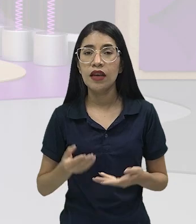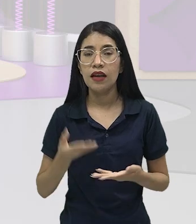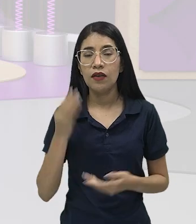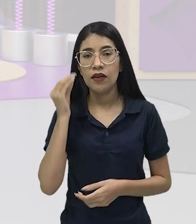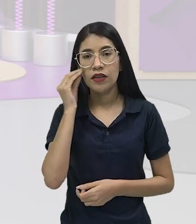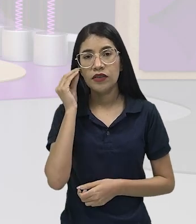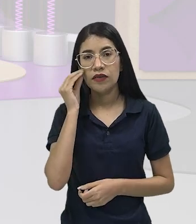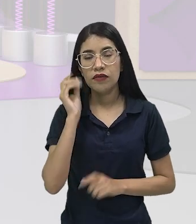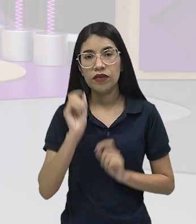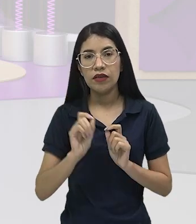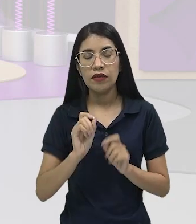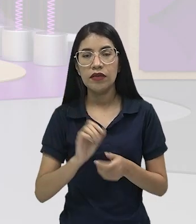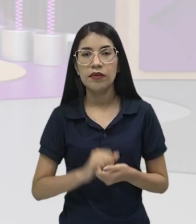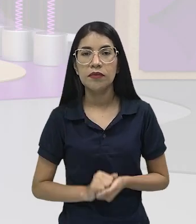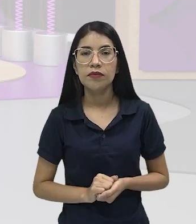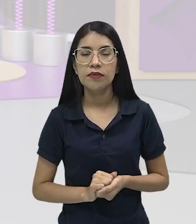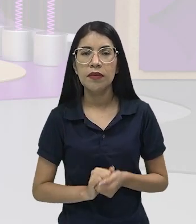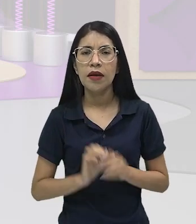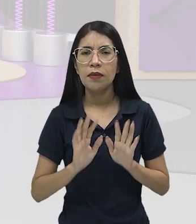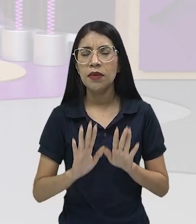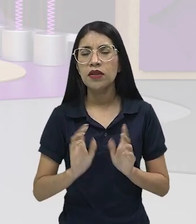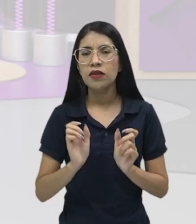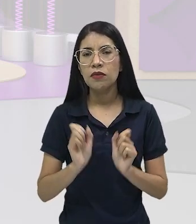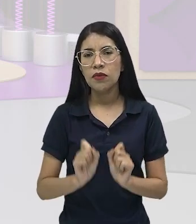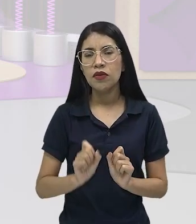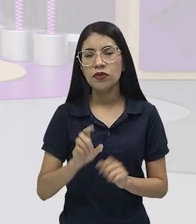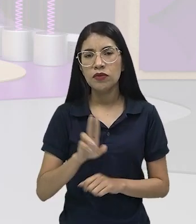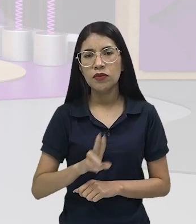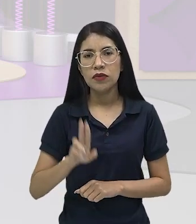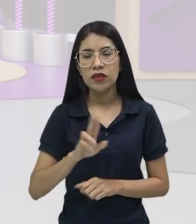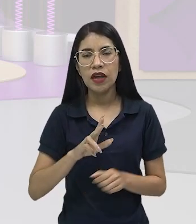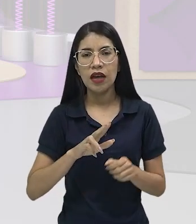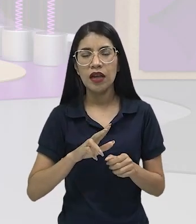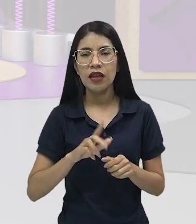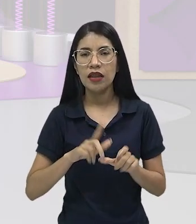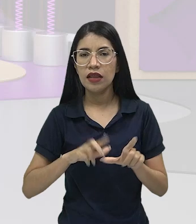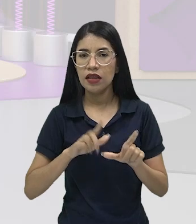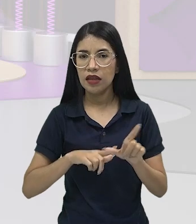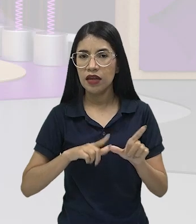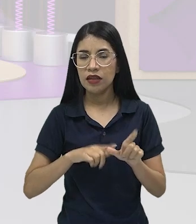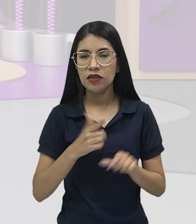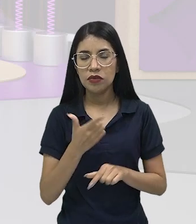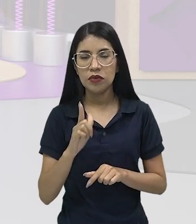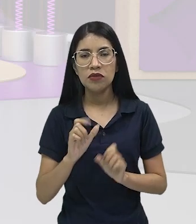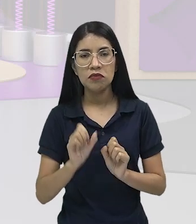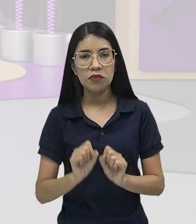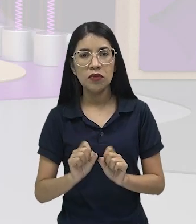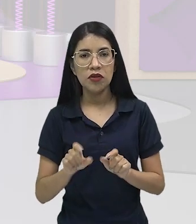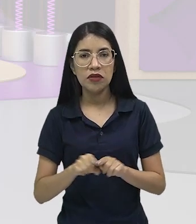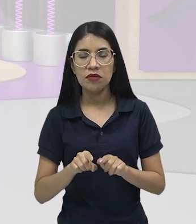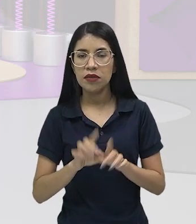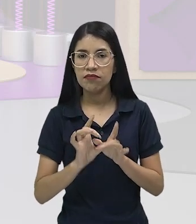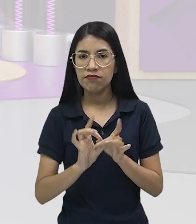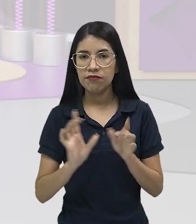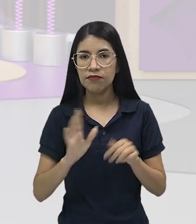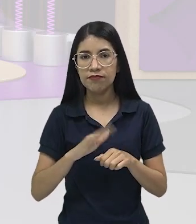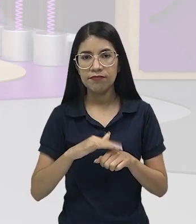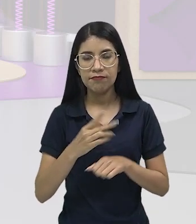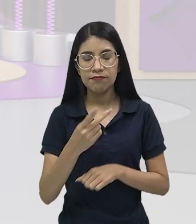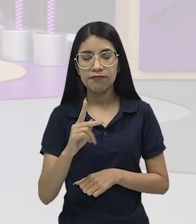de uma... professor, eu posso utilizar outras letras, como eu falei para vocês? Você pode utilizar outras